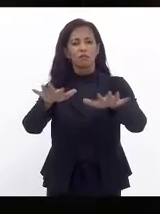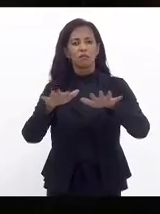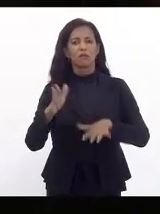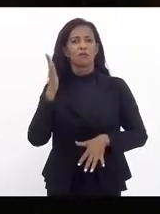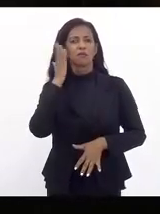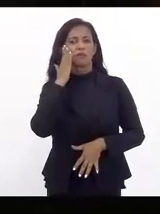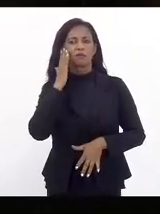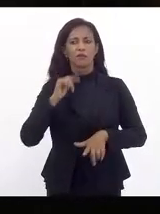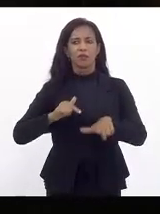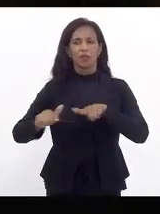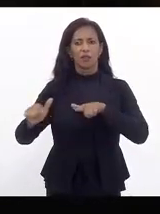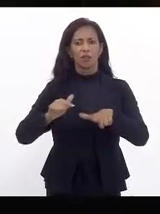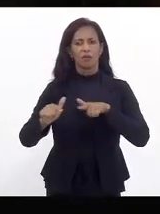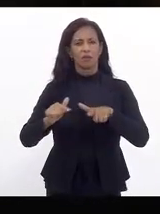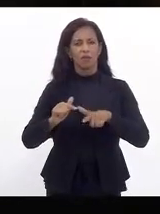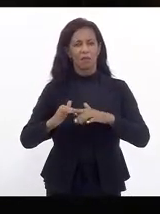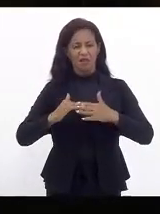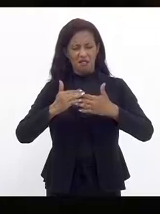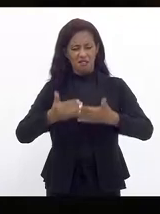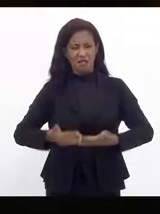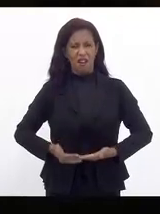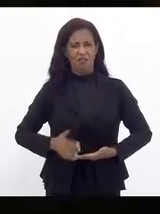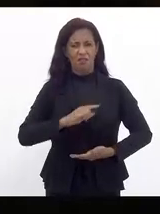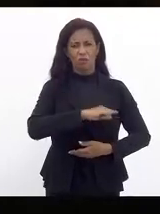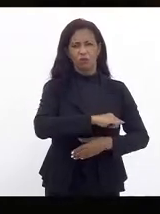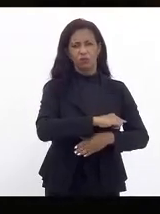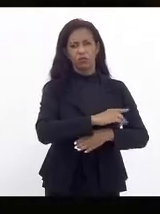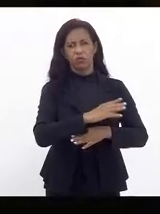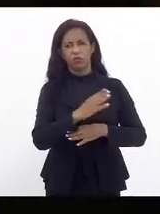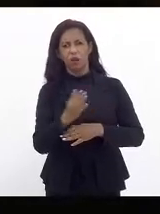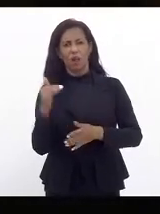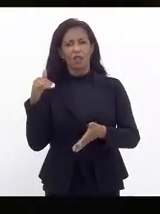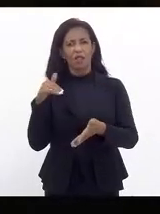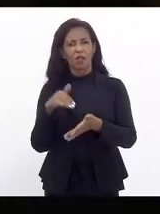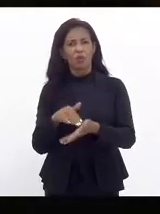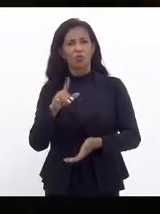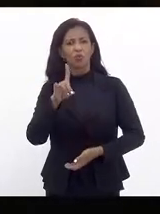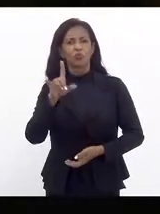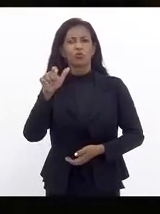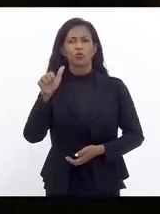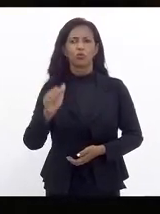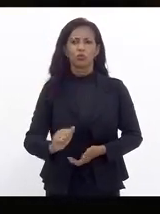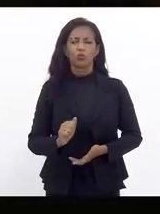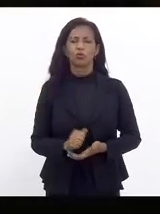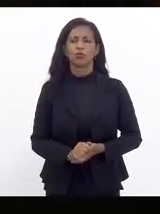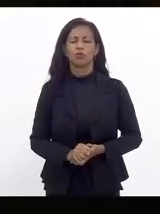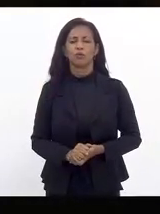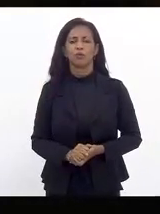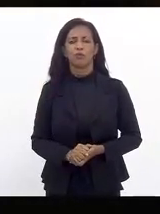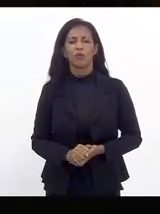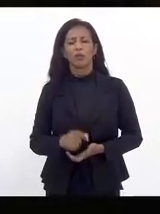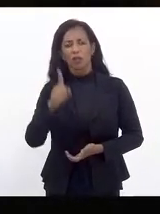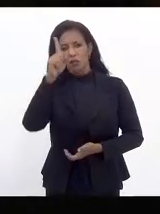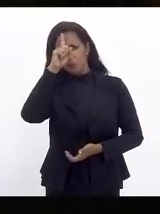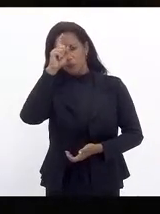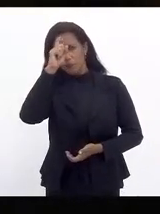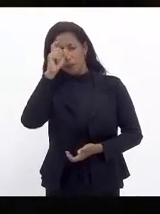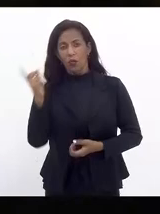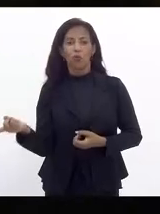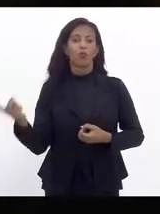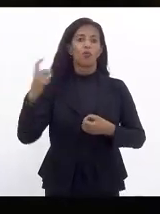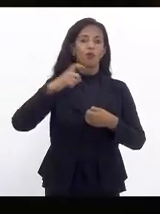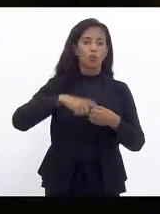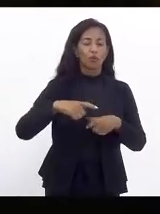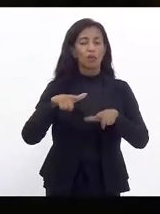que eu trabalhei uma gestação inteira, até o último dia que eu internei. Voltei